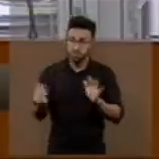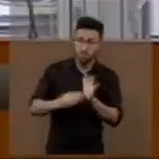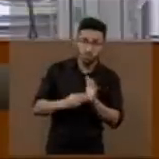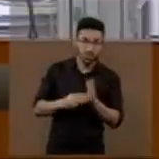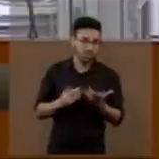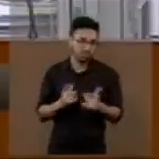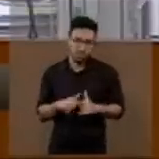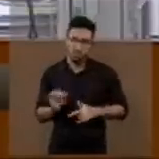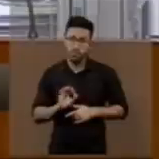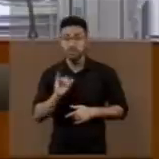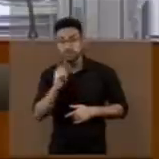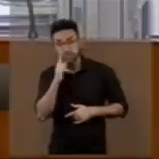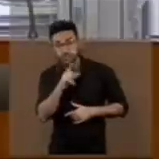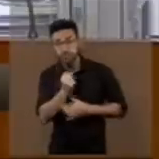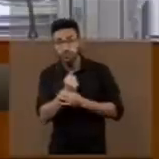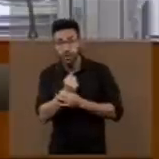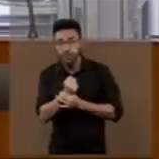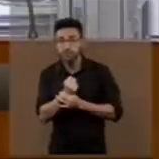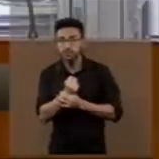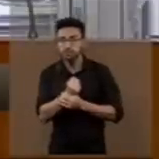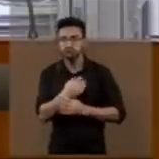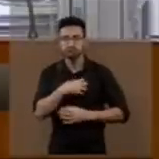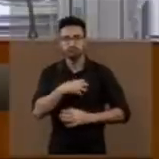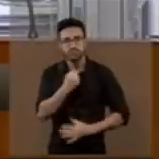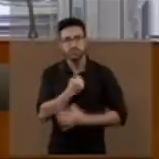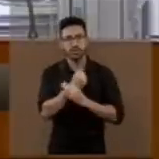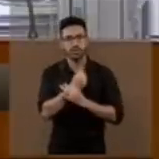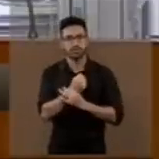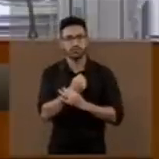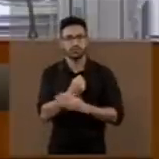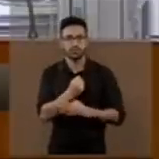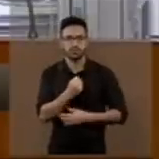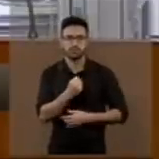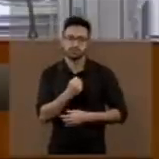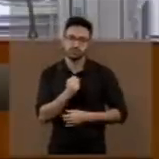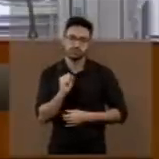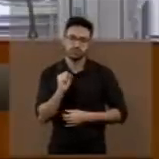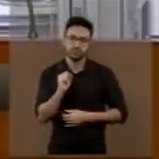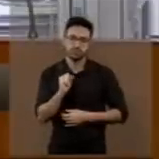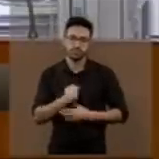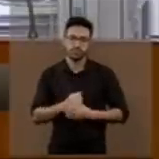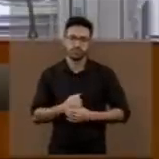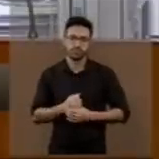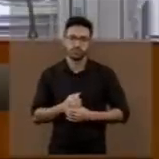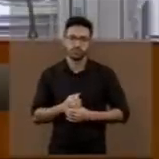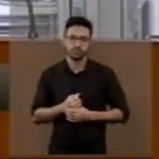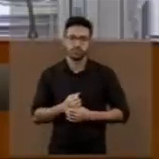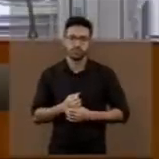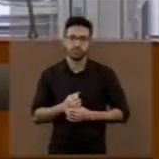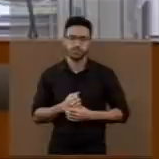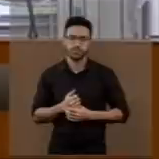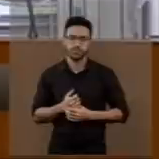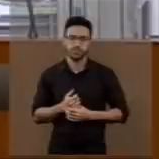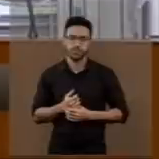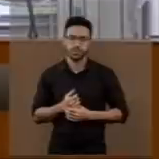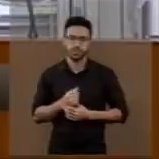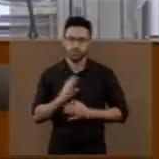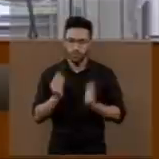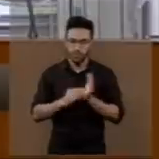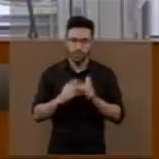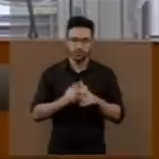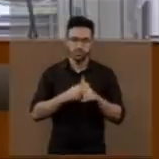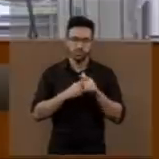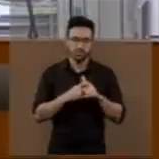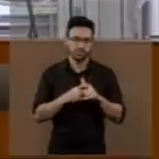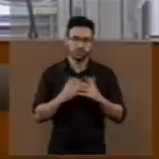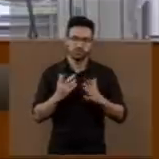para maior garantia do contribuinte, que se dê efeito suspensivo. Não examinei